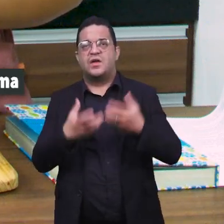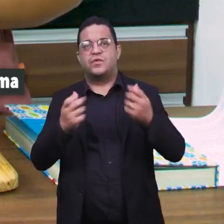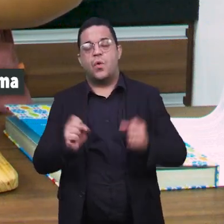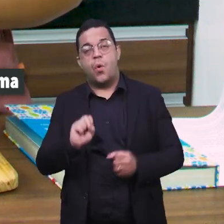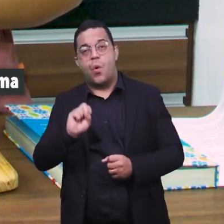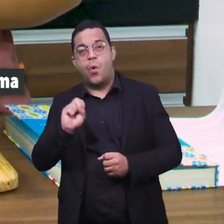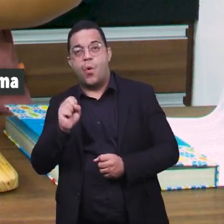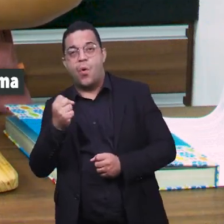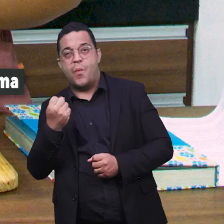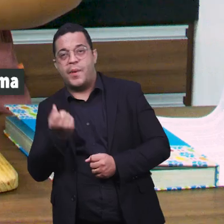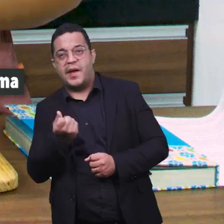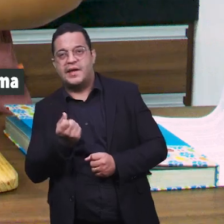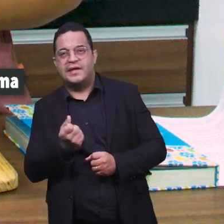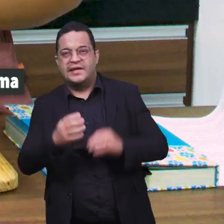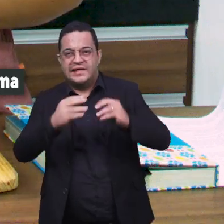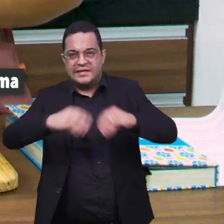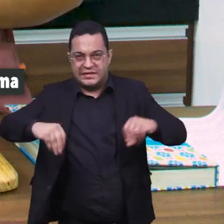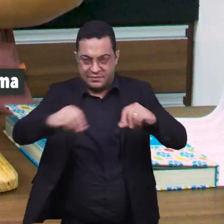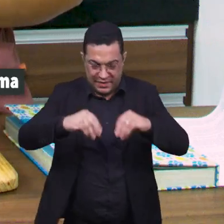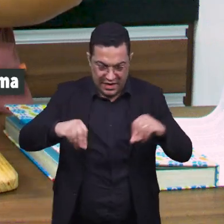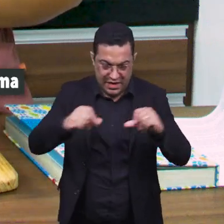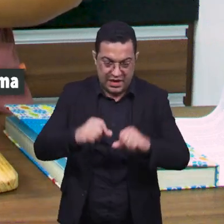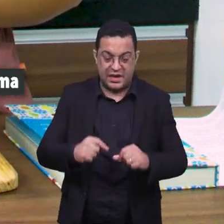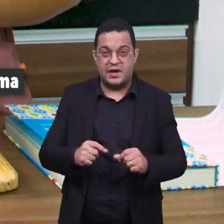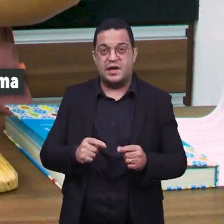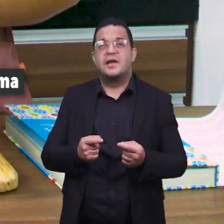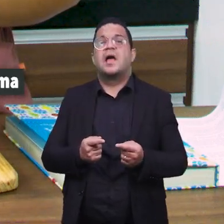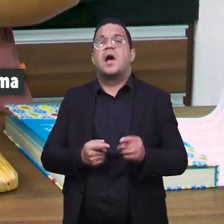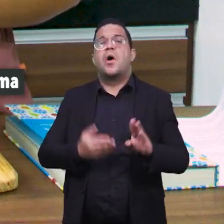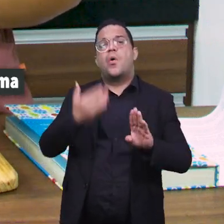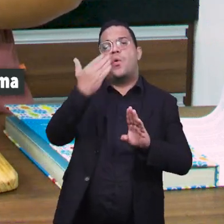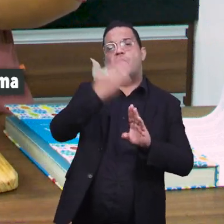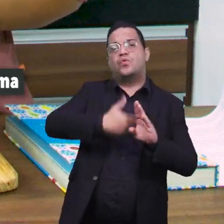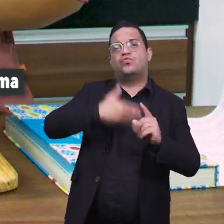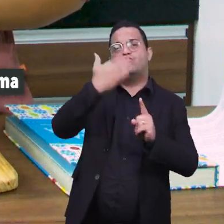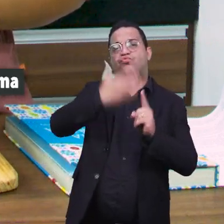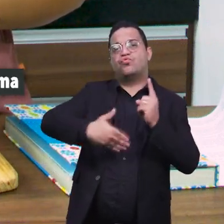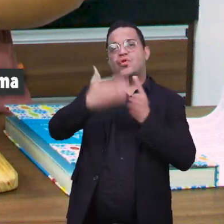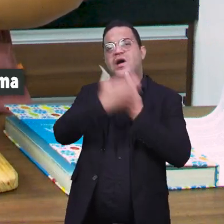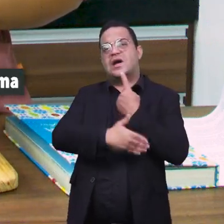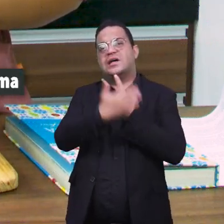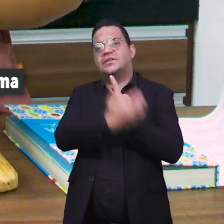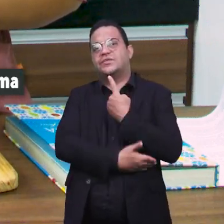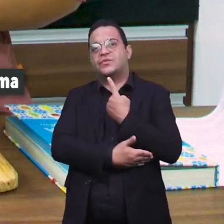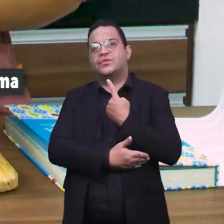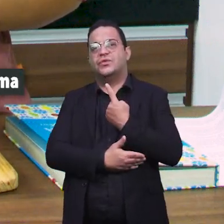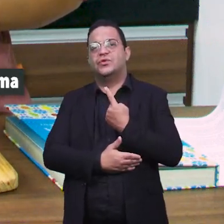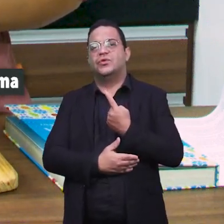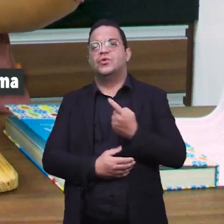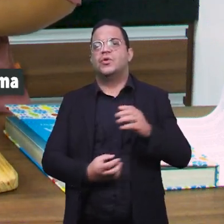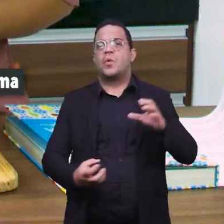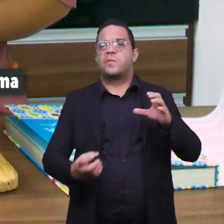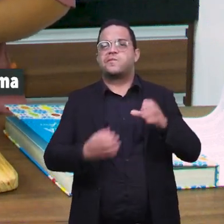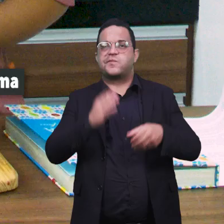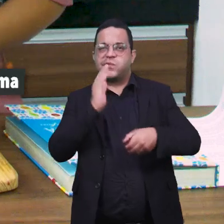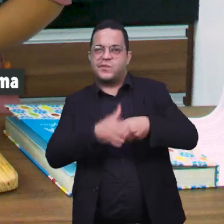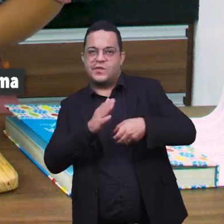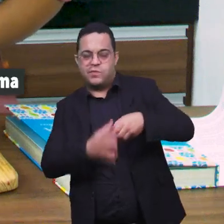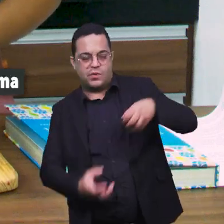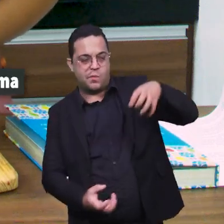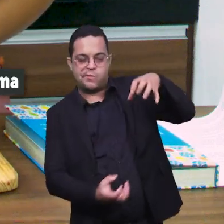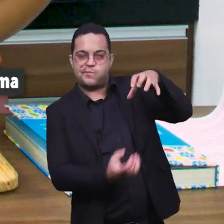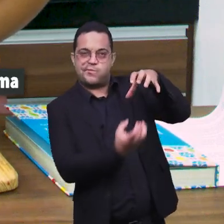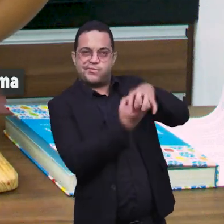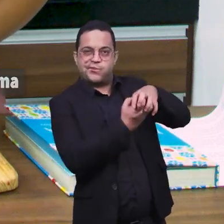um churrasco, então uma quantidade muito grande. Não choro mais. Prendi a minha cebola,